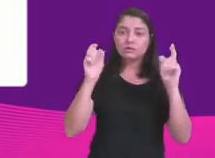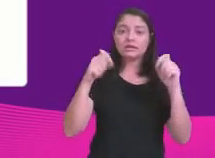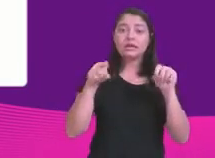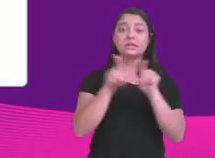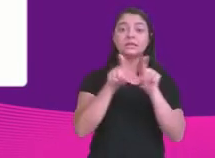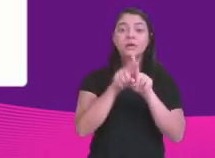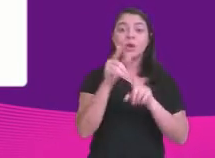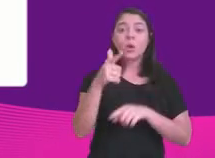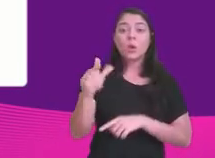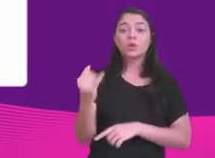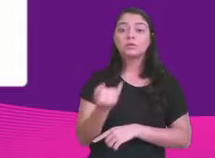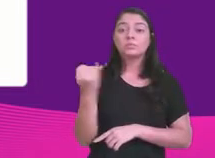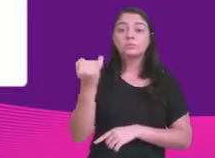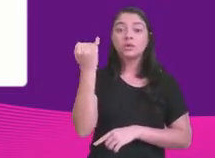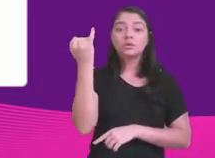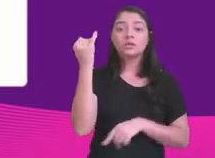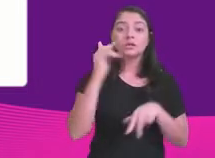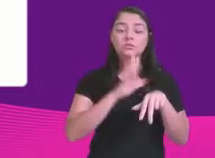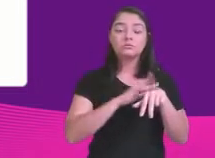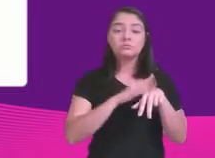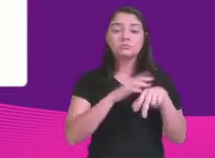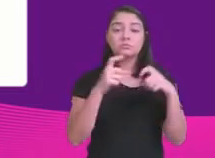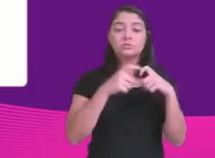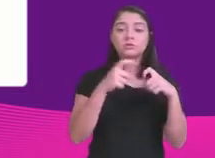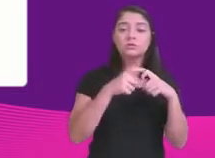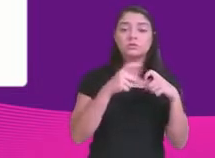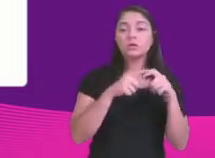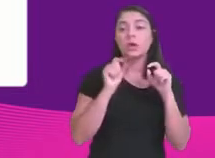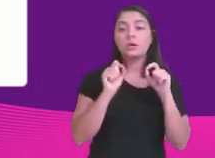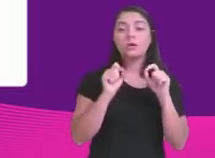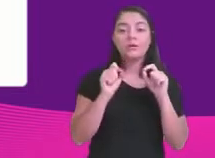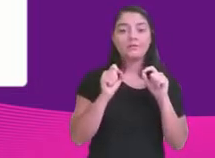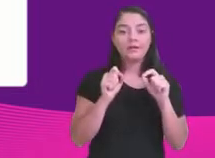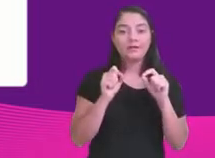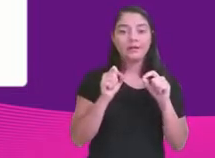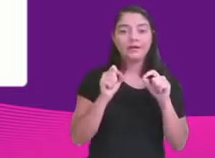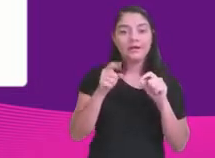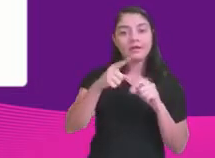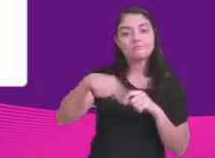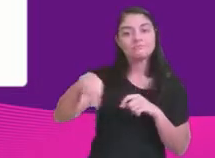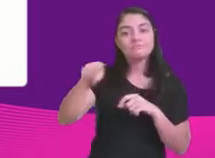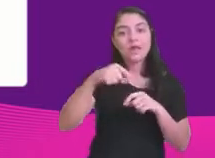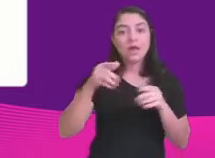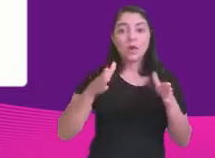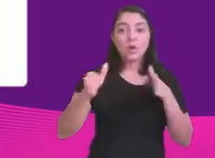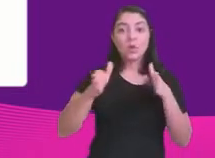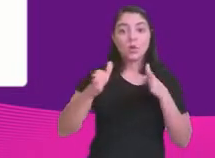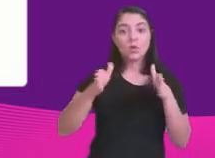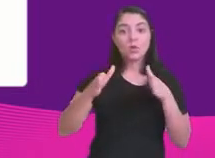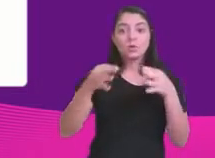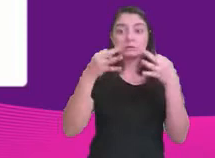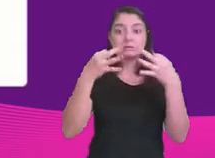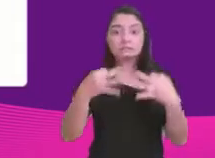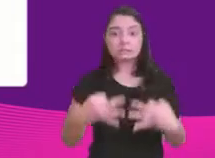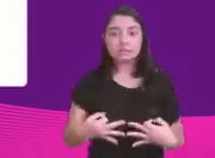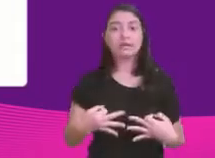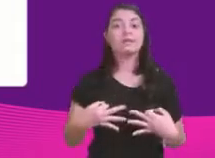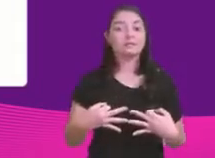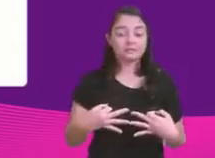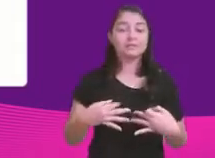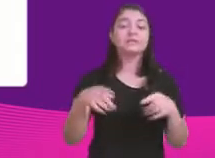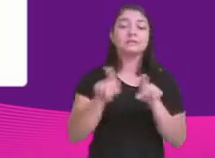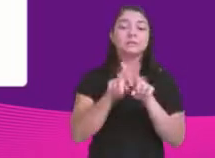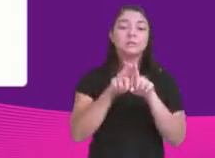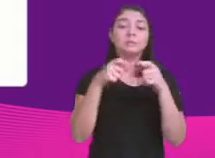para o cirurgião e no tratamento oncológico é um espécime com margem adequada, é um espécime executado de